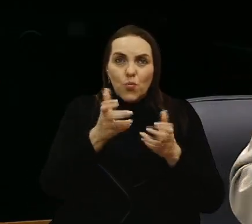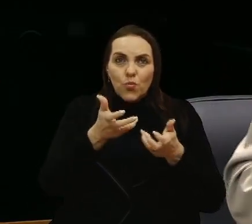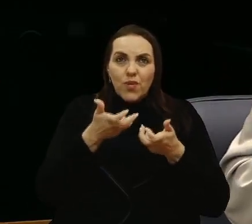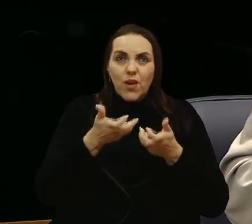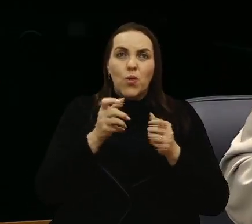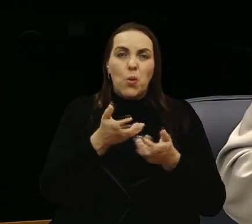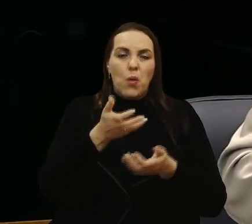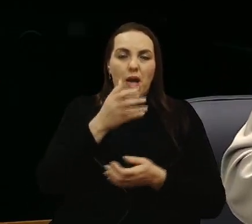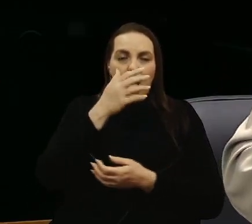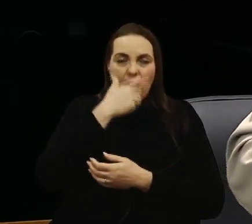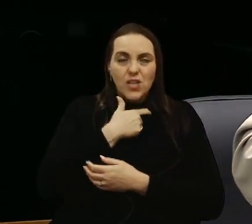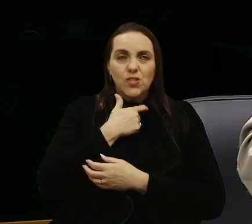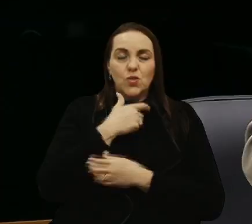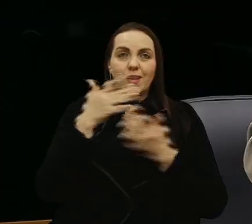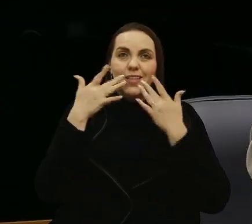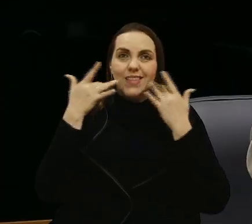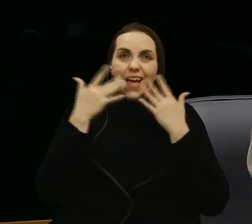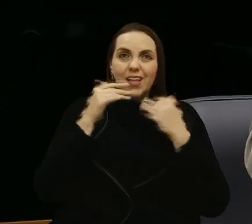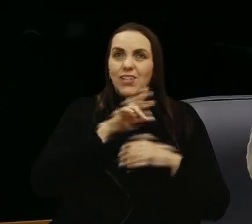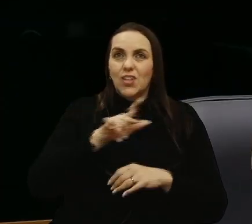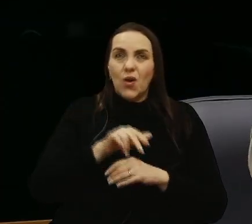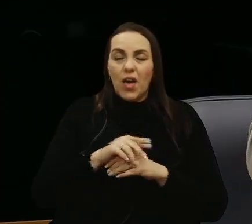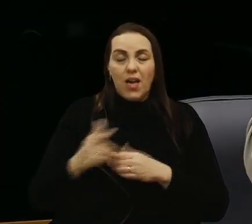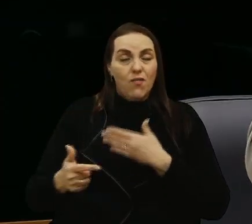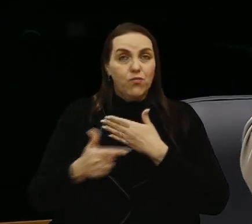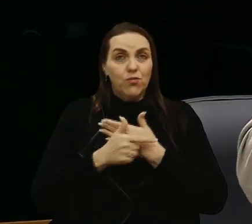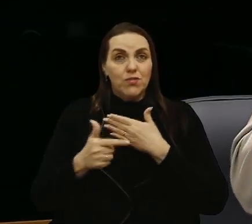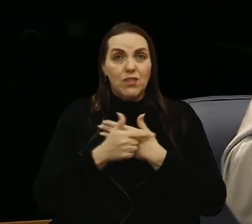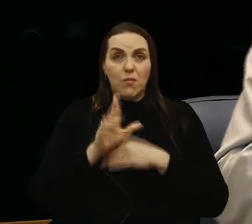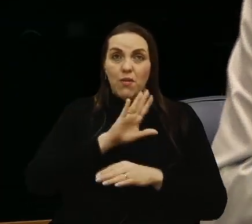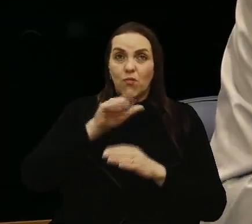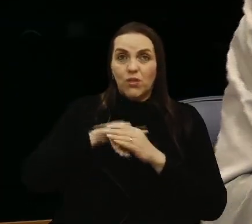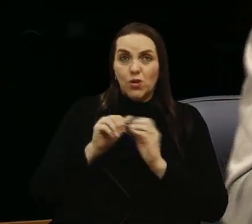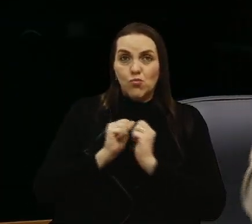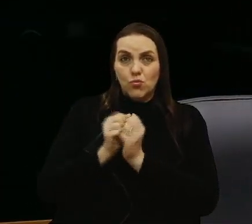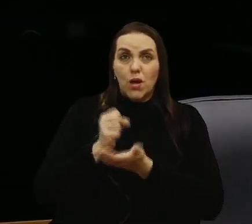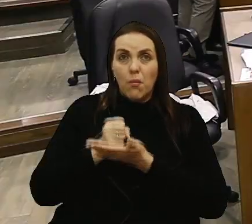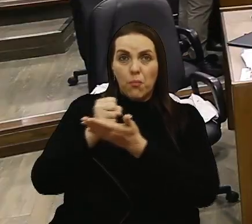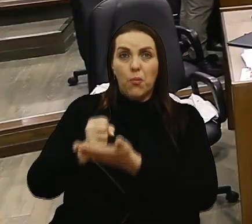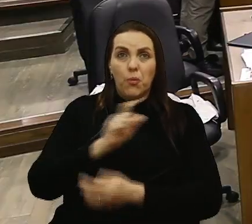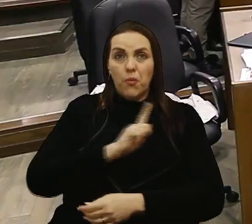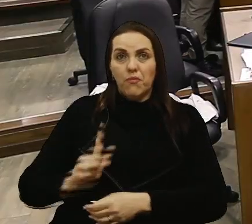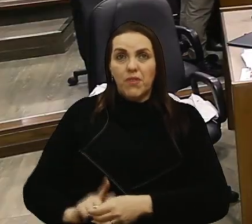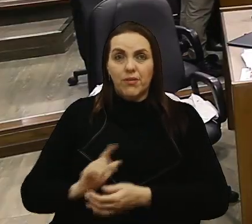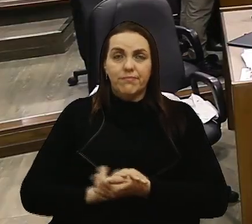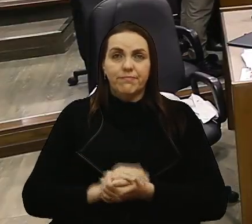combater teatro com aqueles que ganham cargos para votar com o governo. Muito obrigado, presidente.